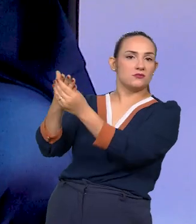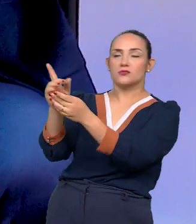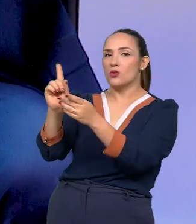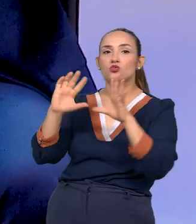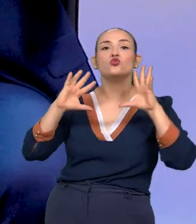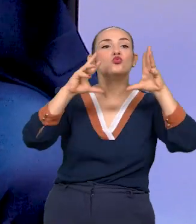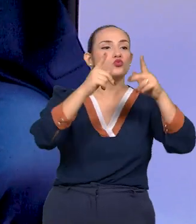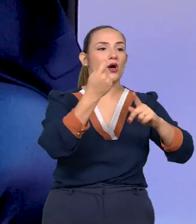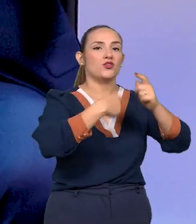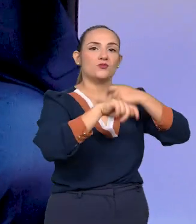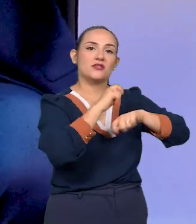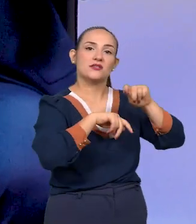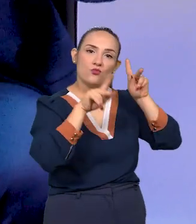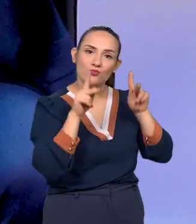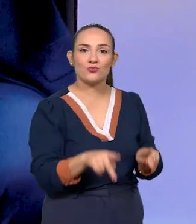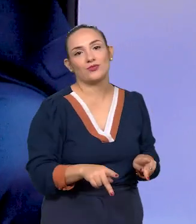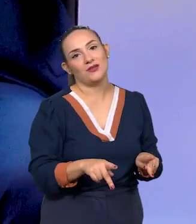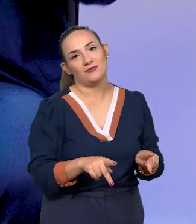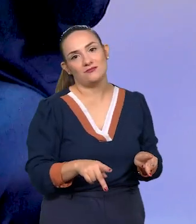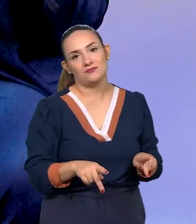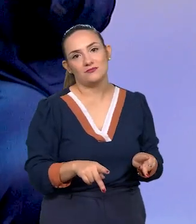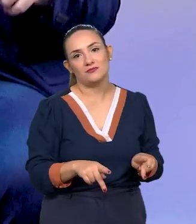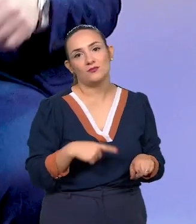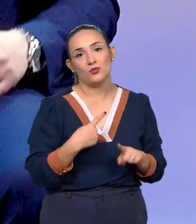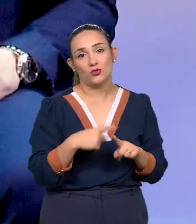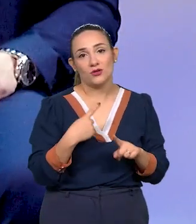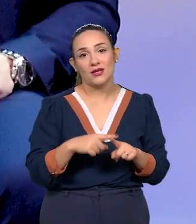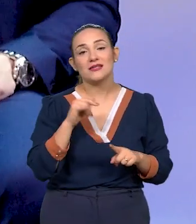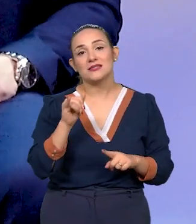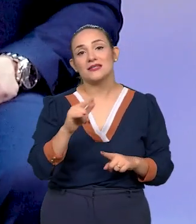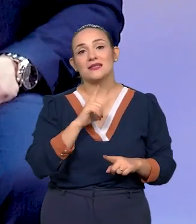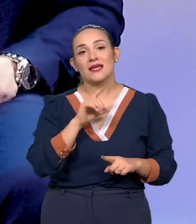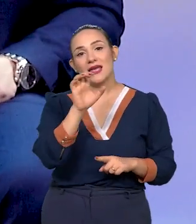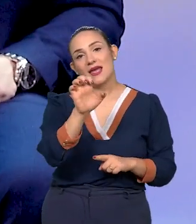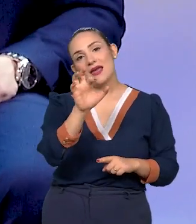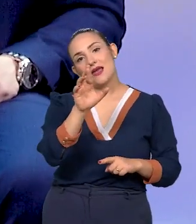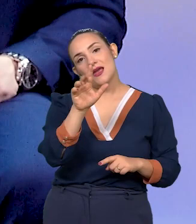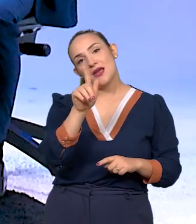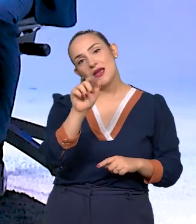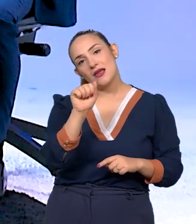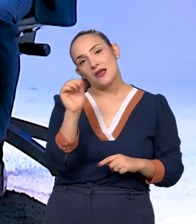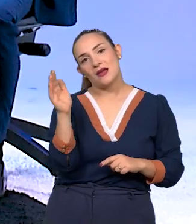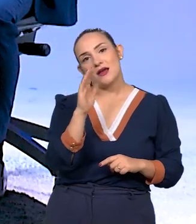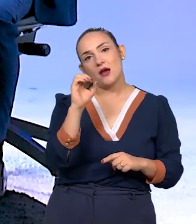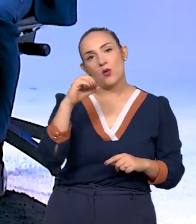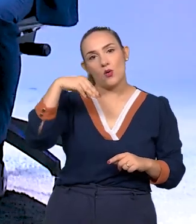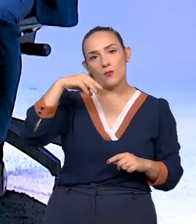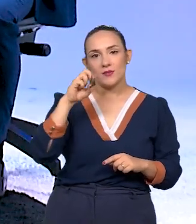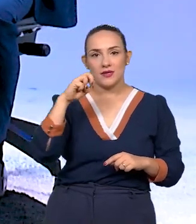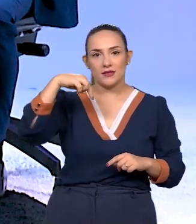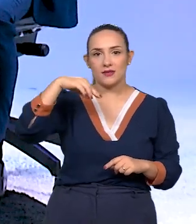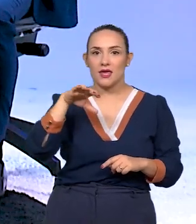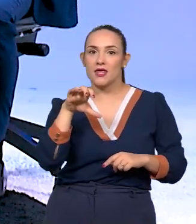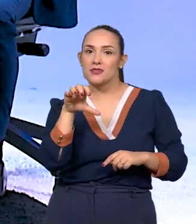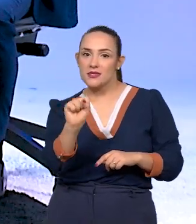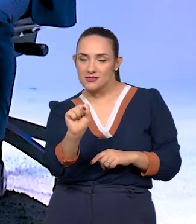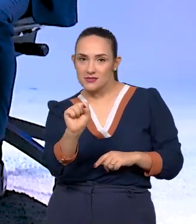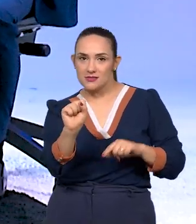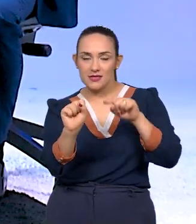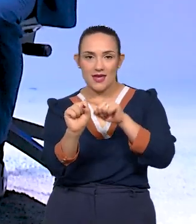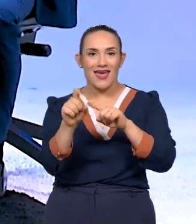partir do momento que o efeito é erga omnes, tem que seguir aquela decisão. Se você observar, no começo do mês passado,